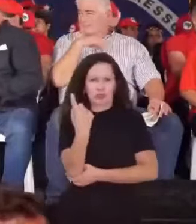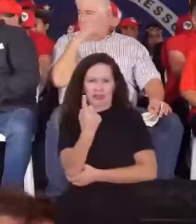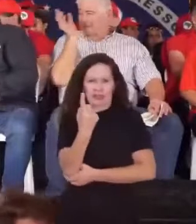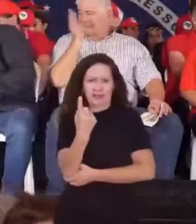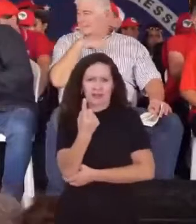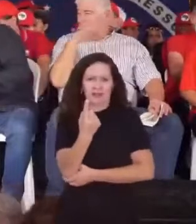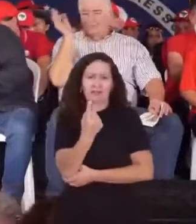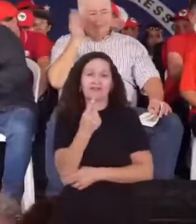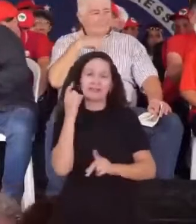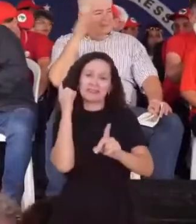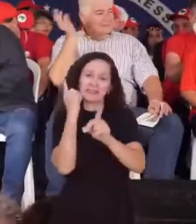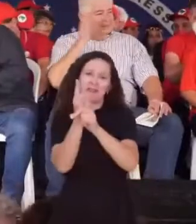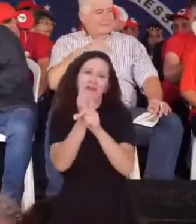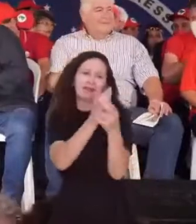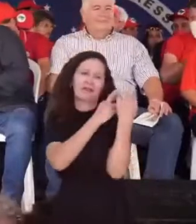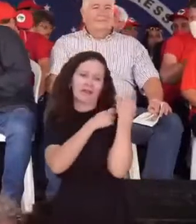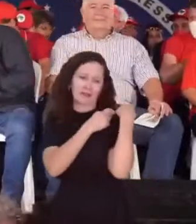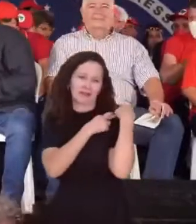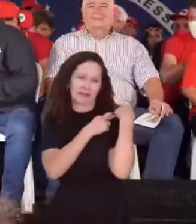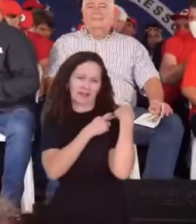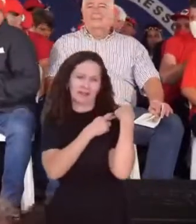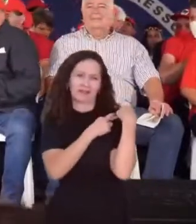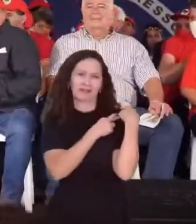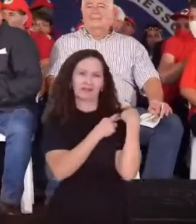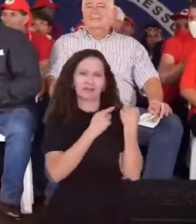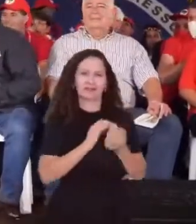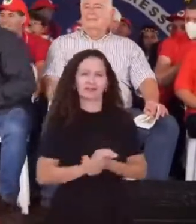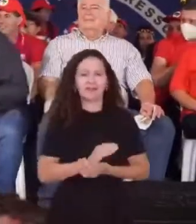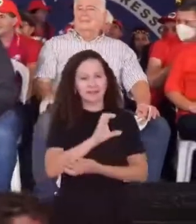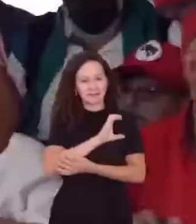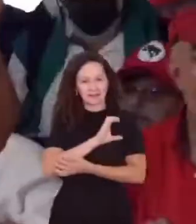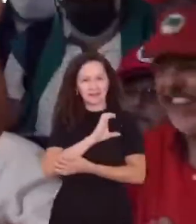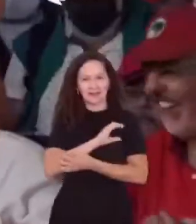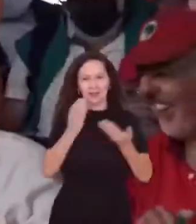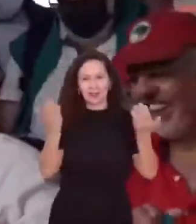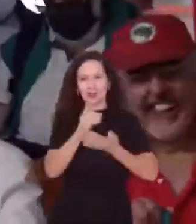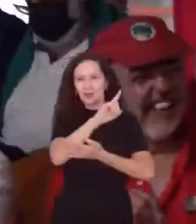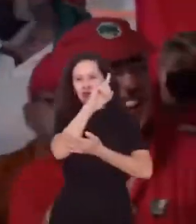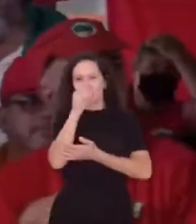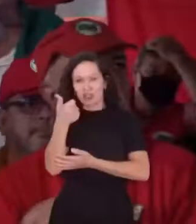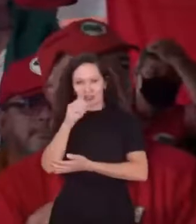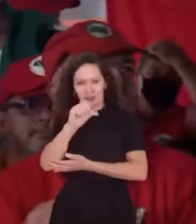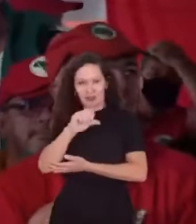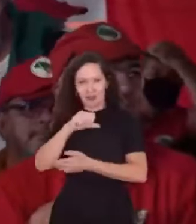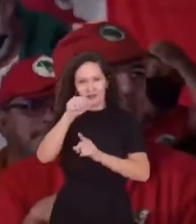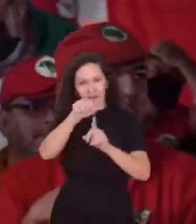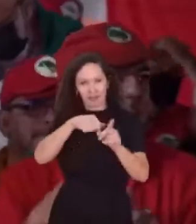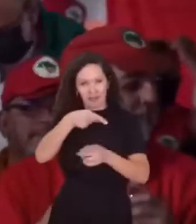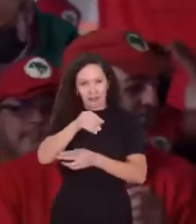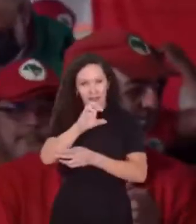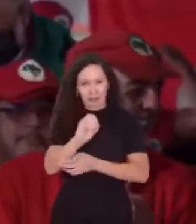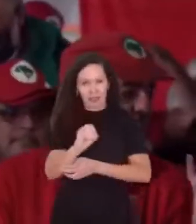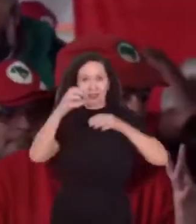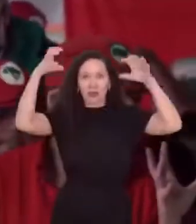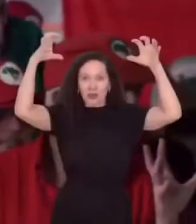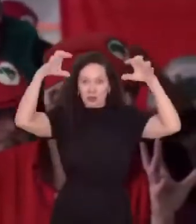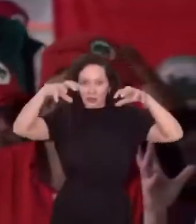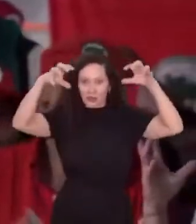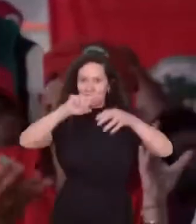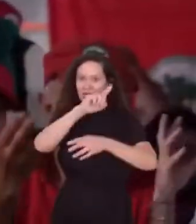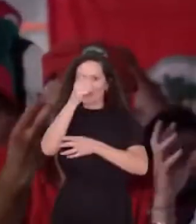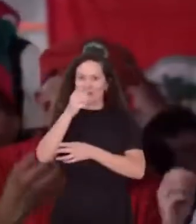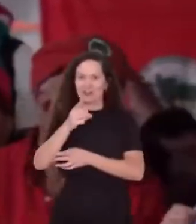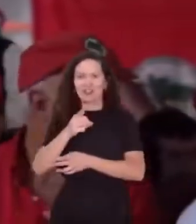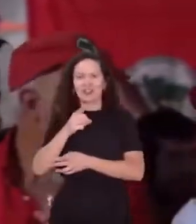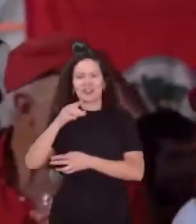buscar as crianças. Companheirada, hoje é dia 19 de março. Não à toa choveu, porque é dia de São José. Que bom que choveu, que a safra vai